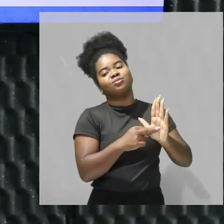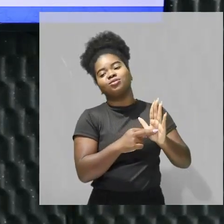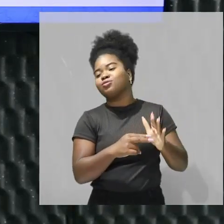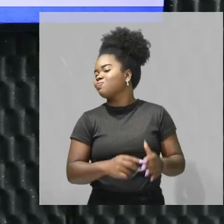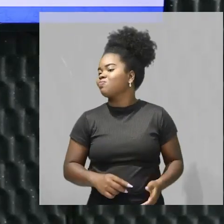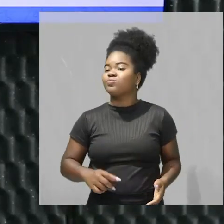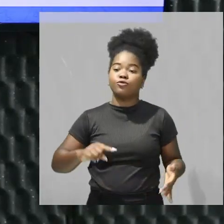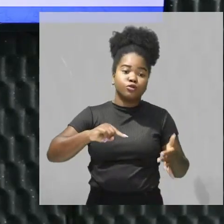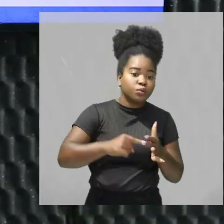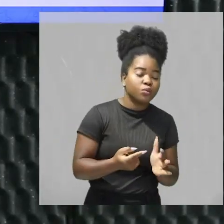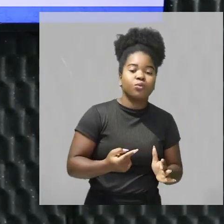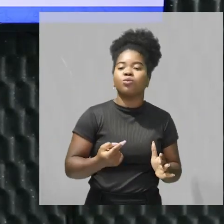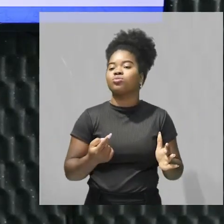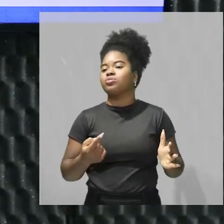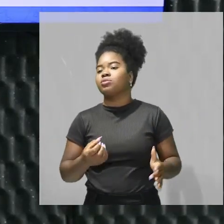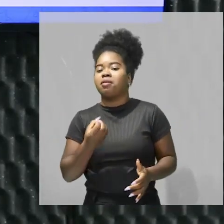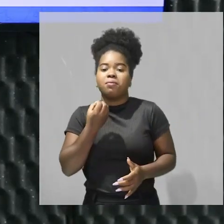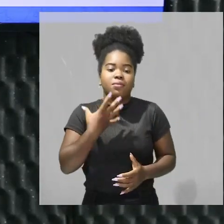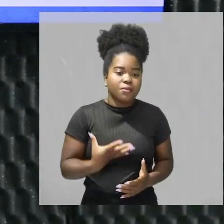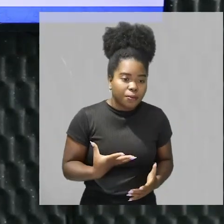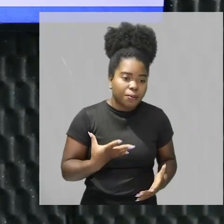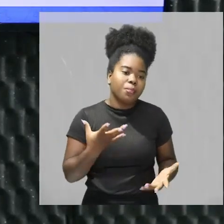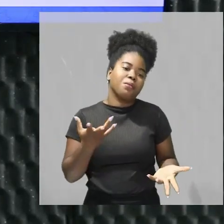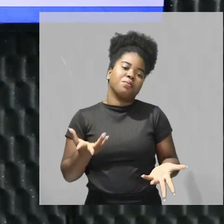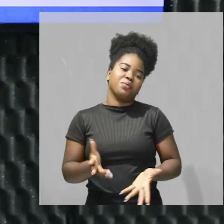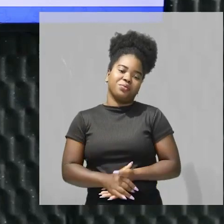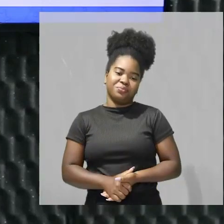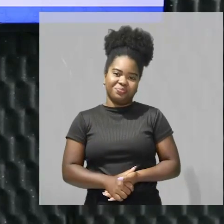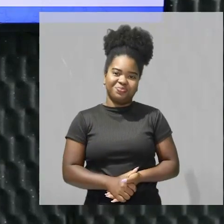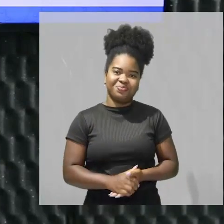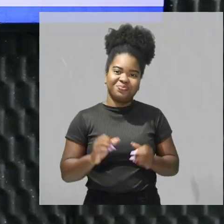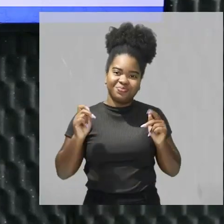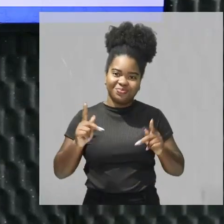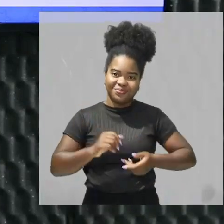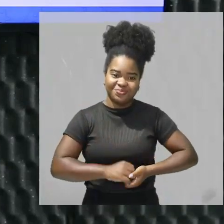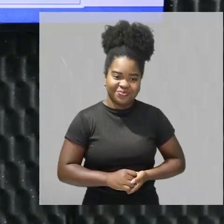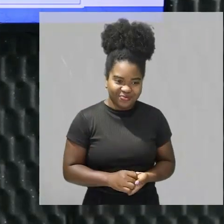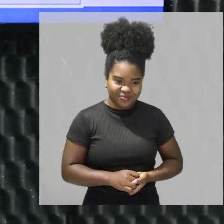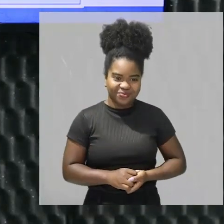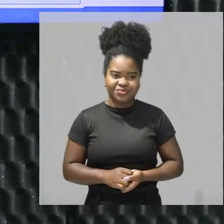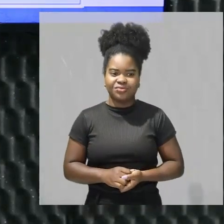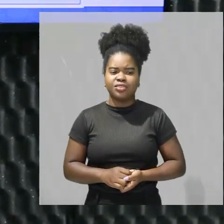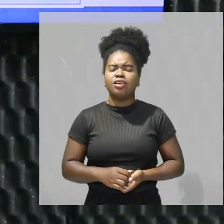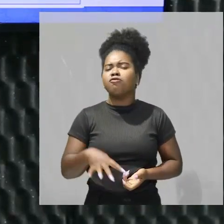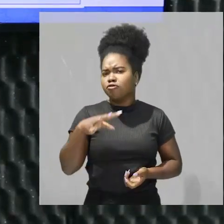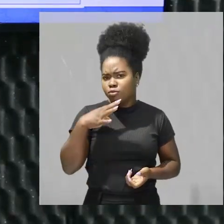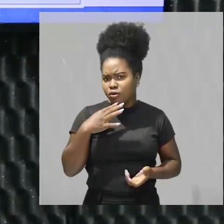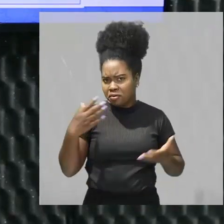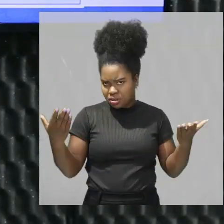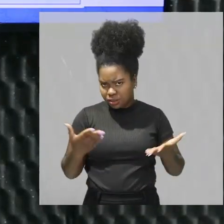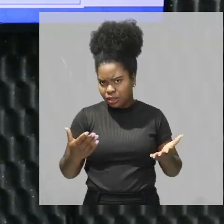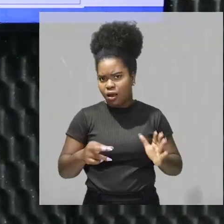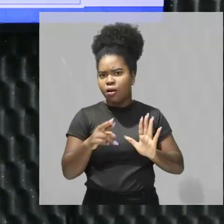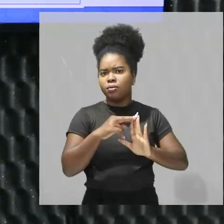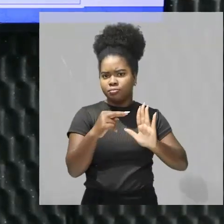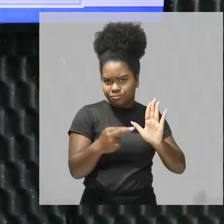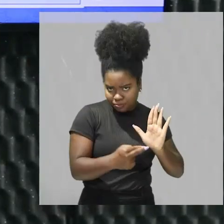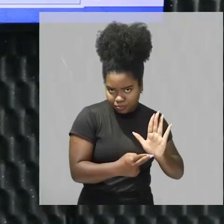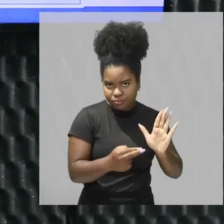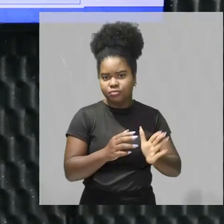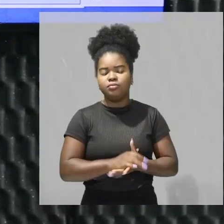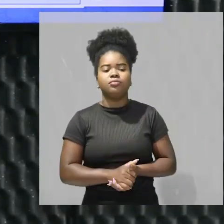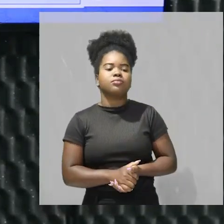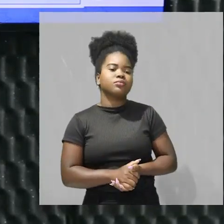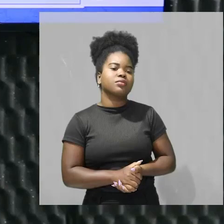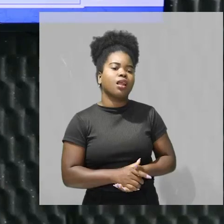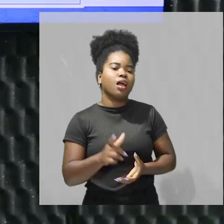fácil de contemplar todos esses critérios que estão sendo cobrados. Então vamos lá dar uma olhadinha nas competências, né?